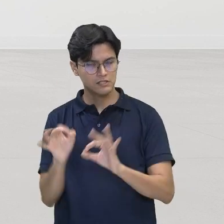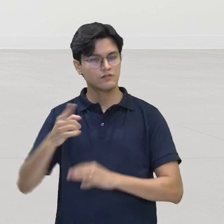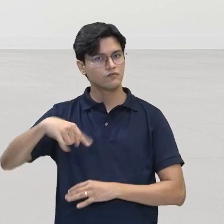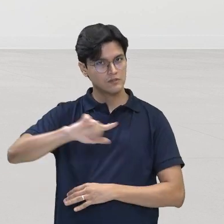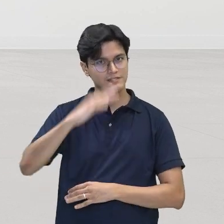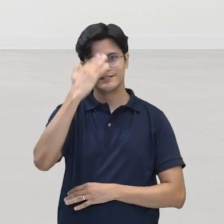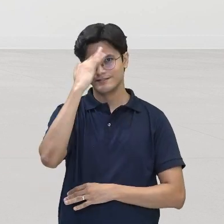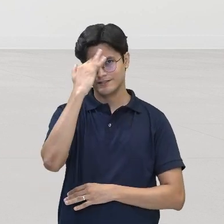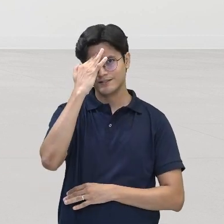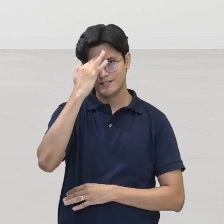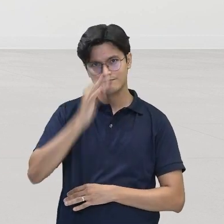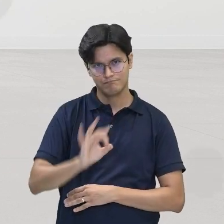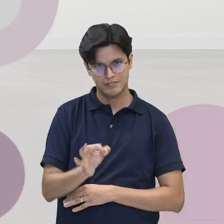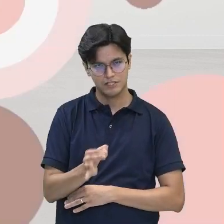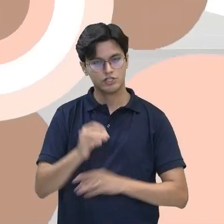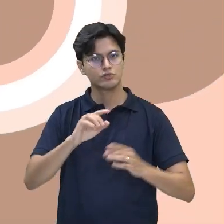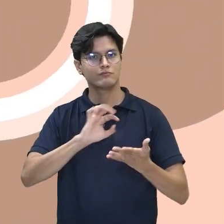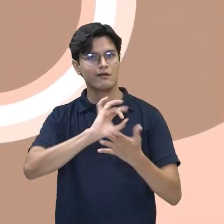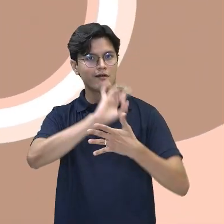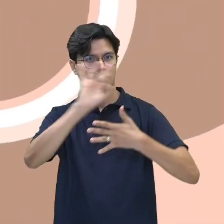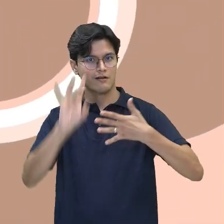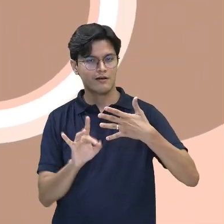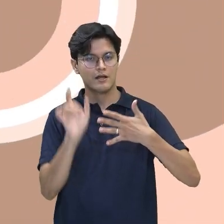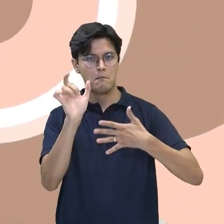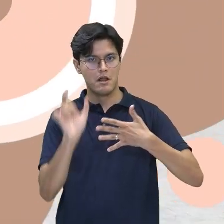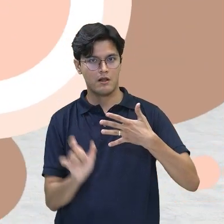bem direitinho cada um desses termos.